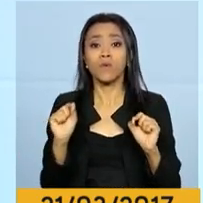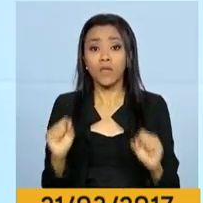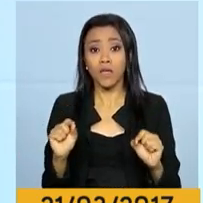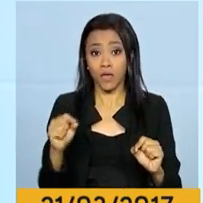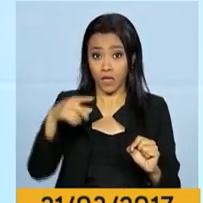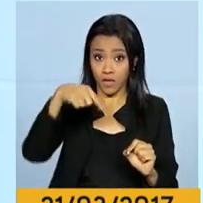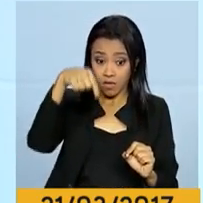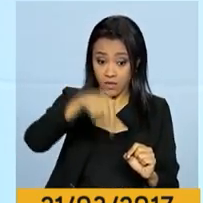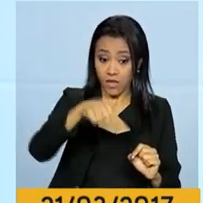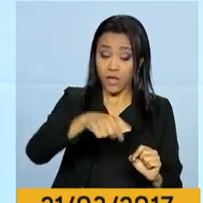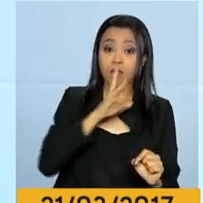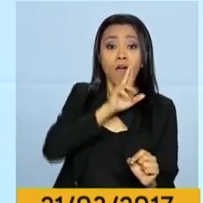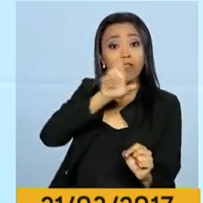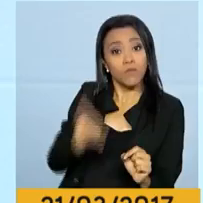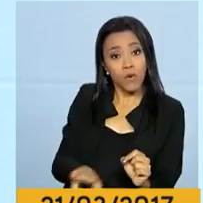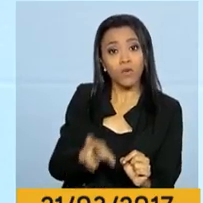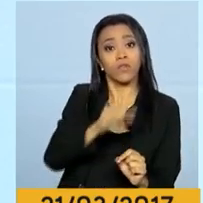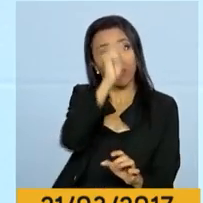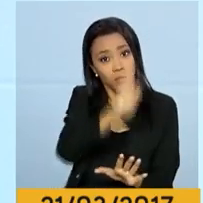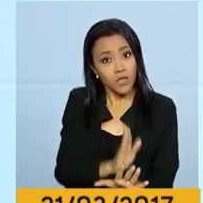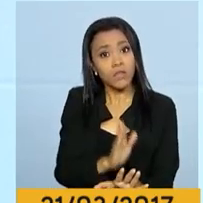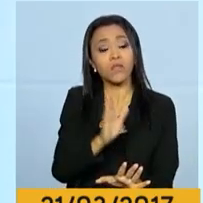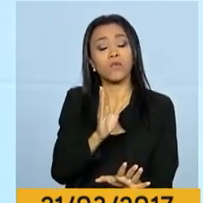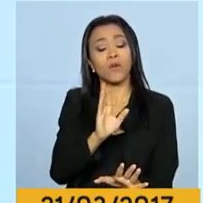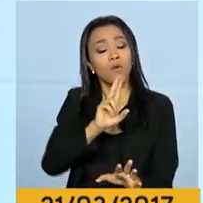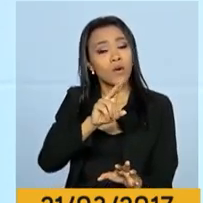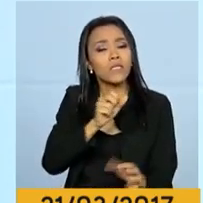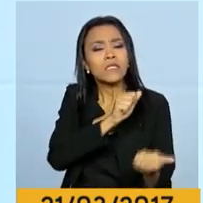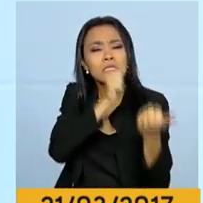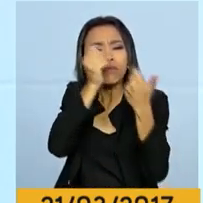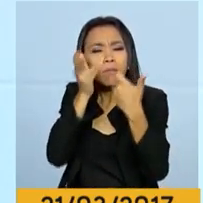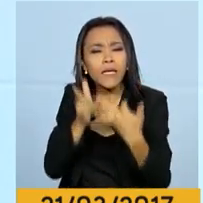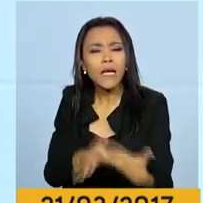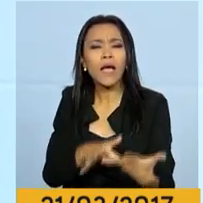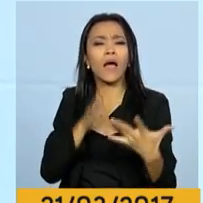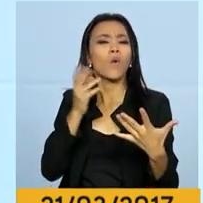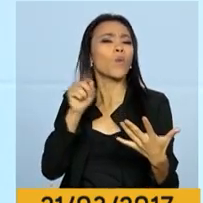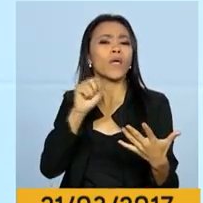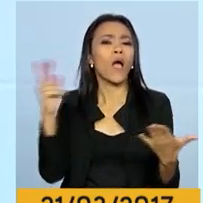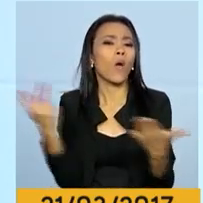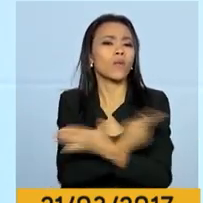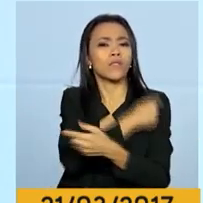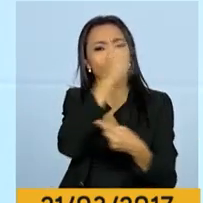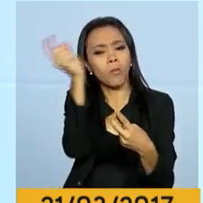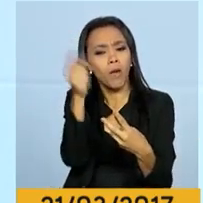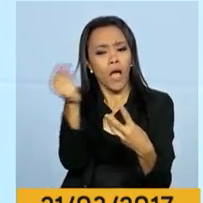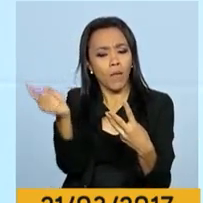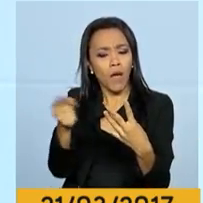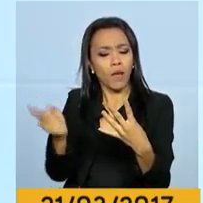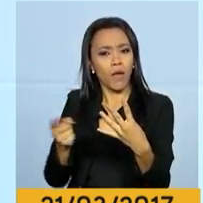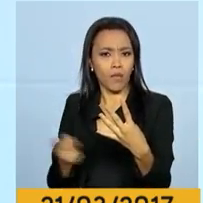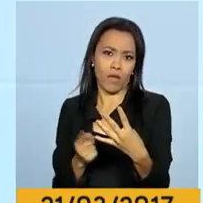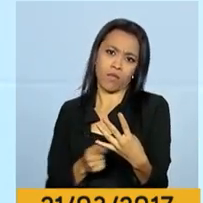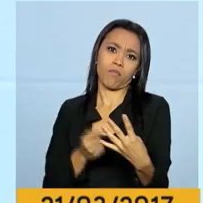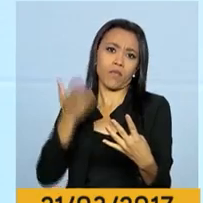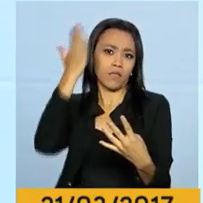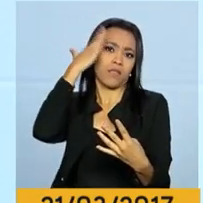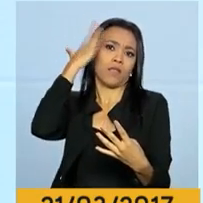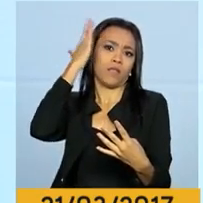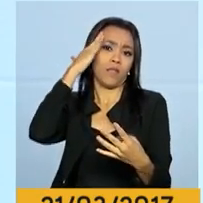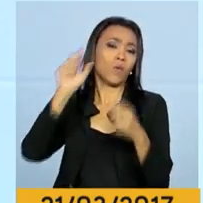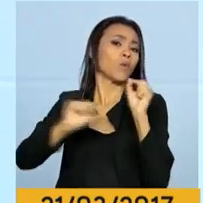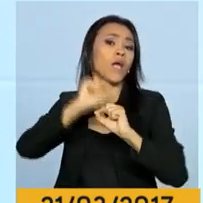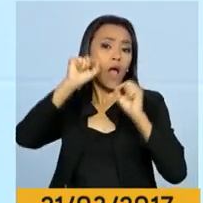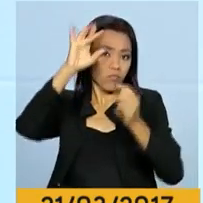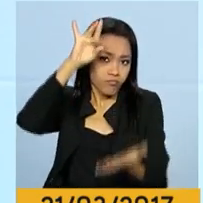autoridades brasileiras. E mais do que da pronta resposta, dos esclarecimentos mais do que cabais, mais do que integrais, em relação à realidade dos